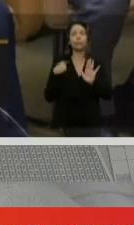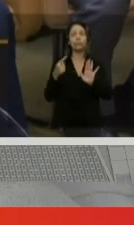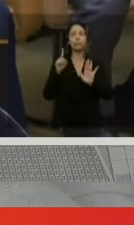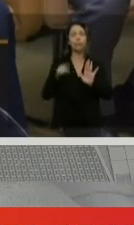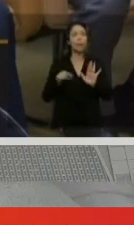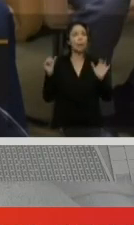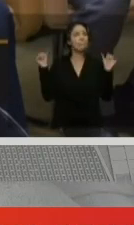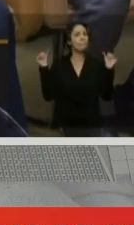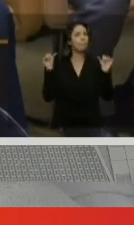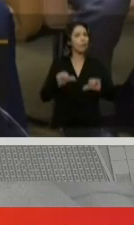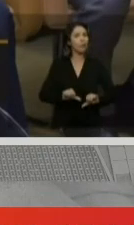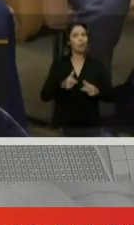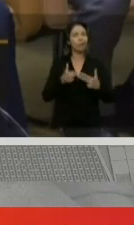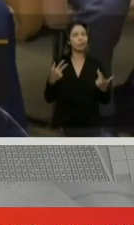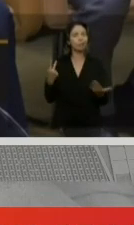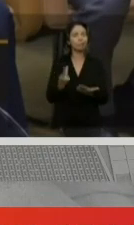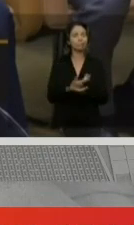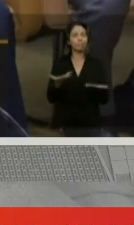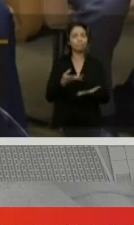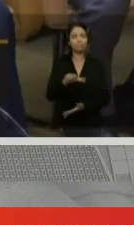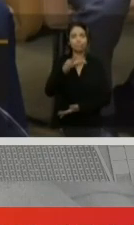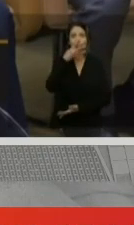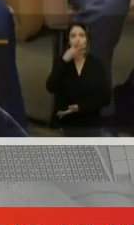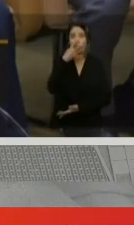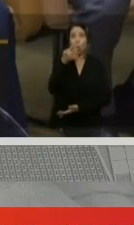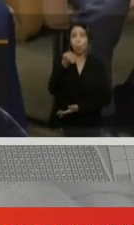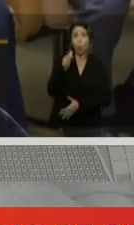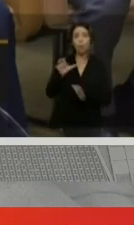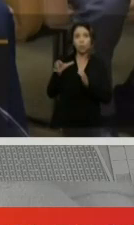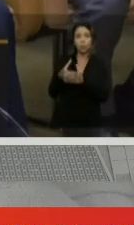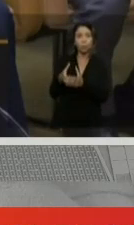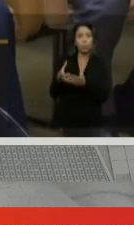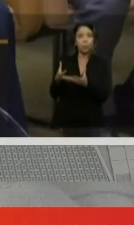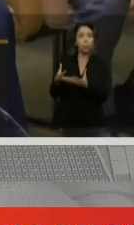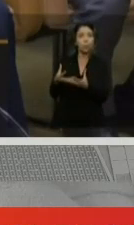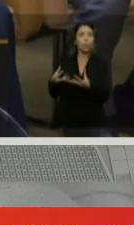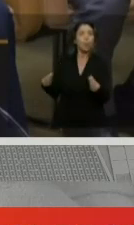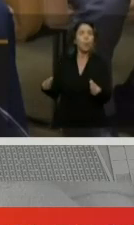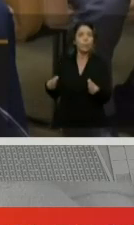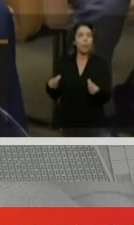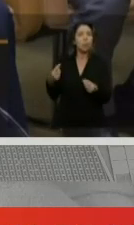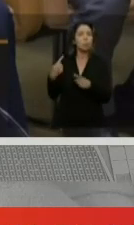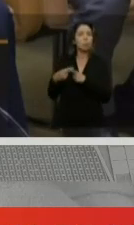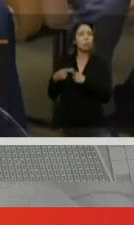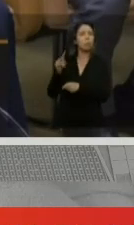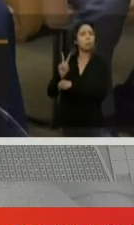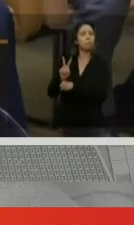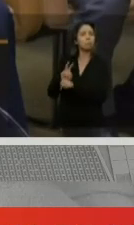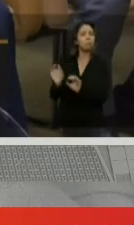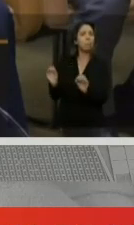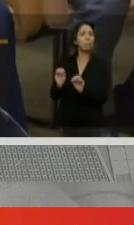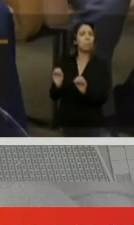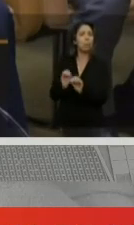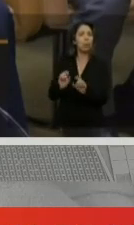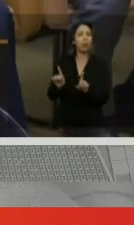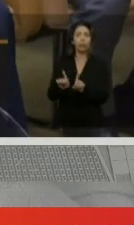dizendo até que alguns ministros estão dispostos a ter conversas não muito educadas com alguns senadores para pressionar que